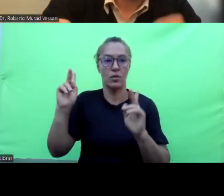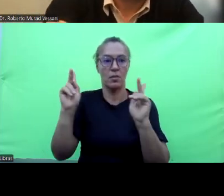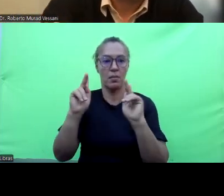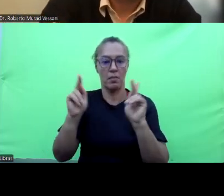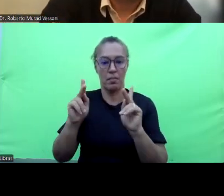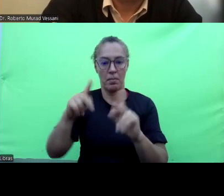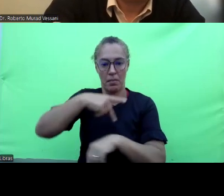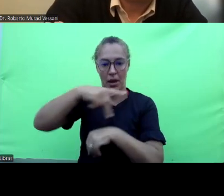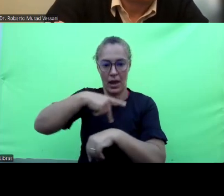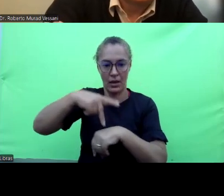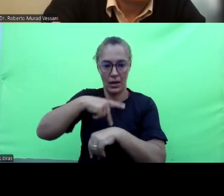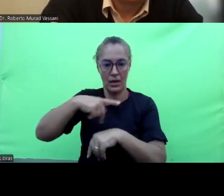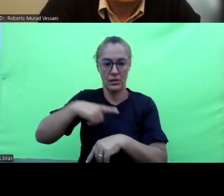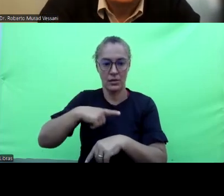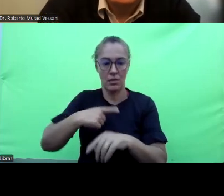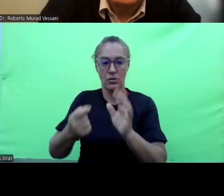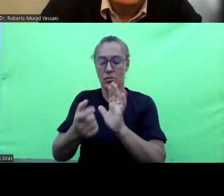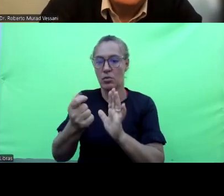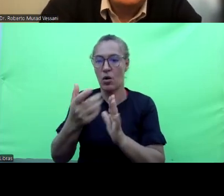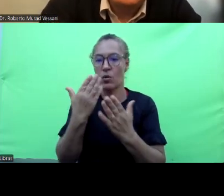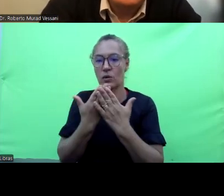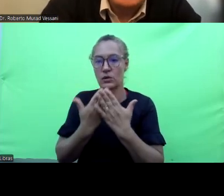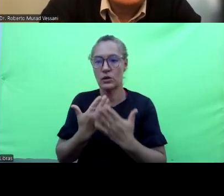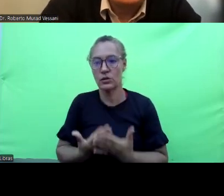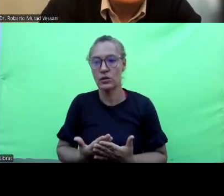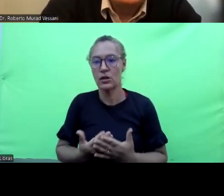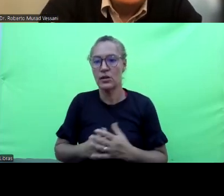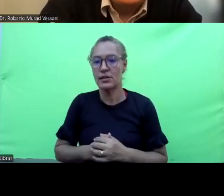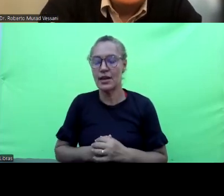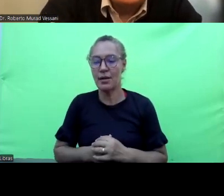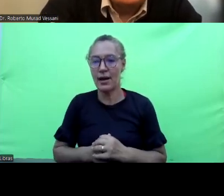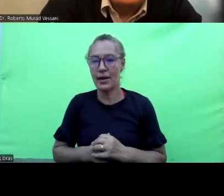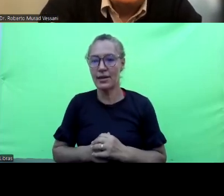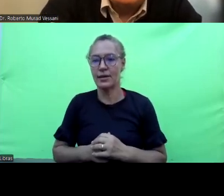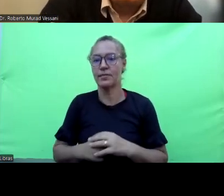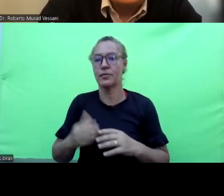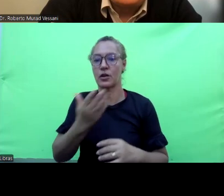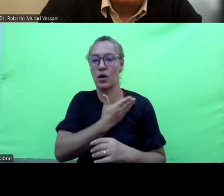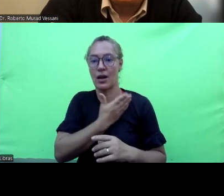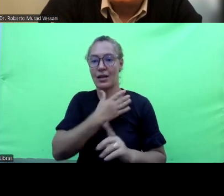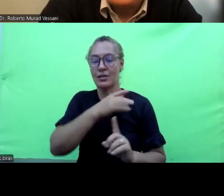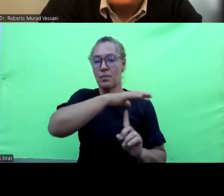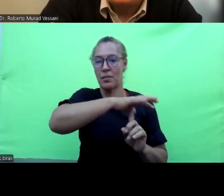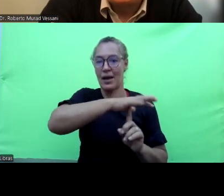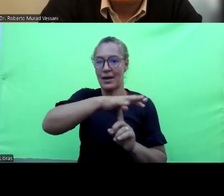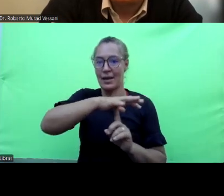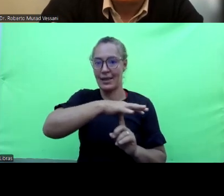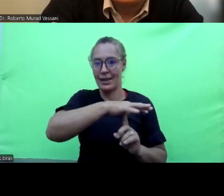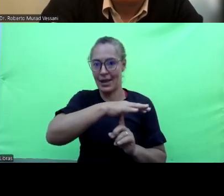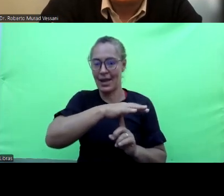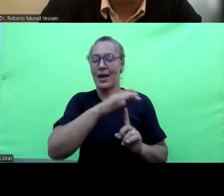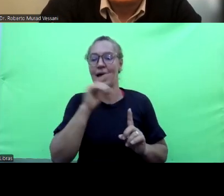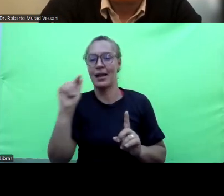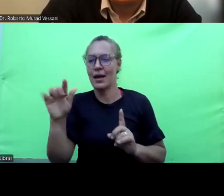estou mostrando para vocês é de um colegas do Paraná, que avaliaram também algo em torno